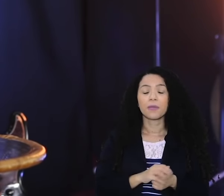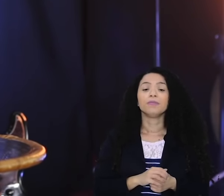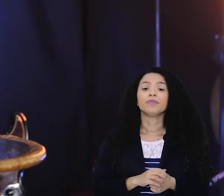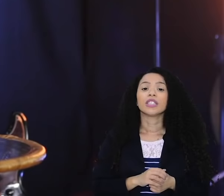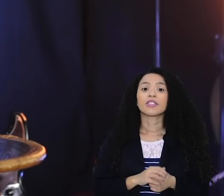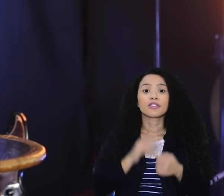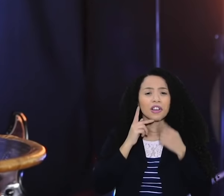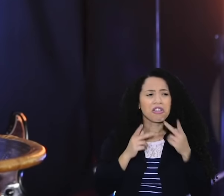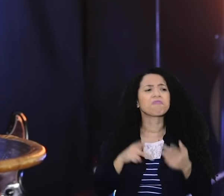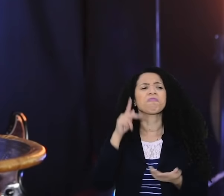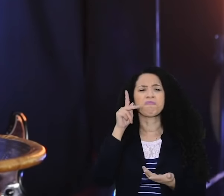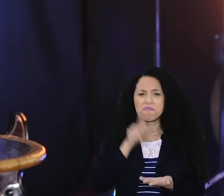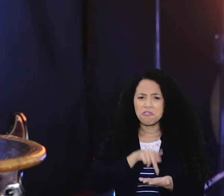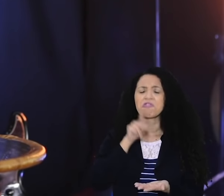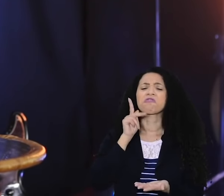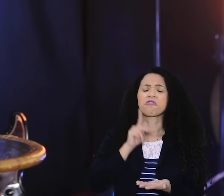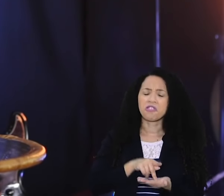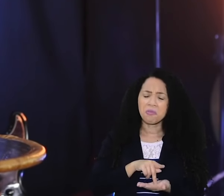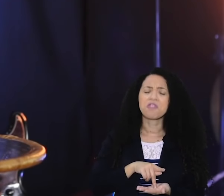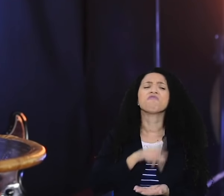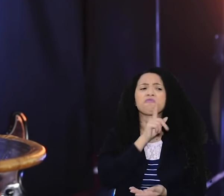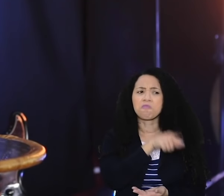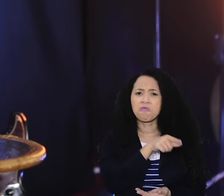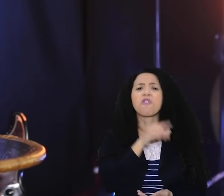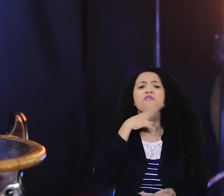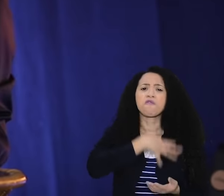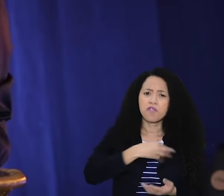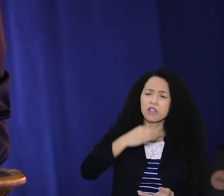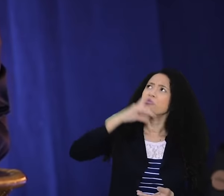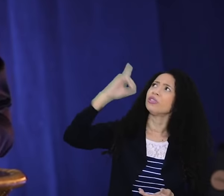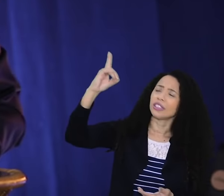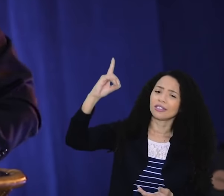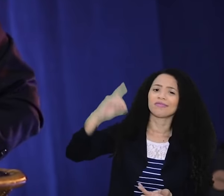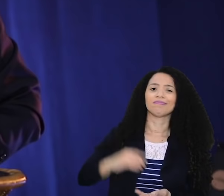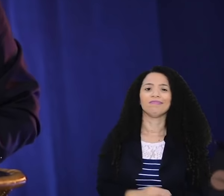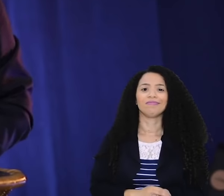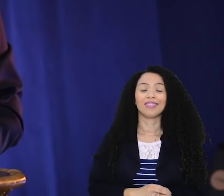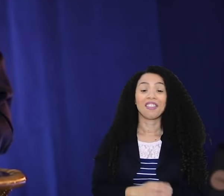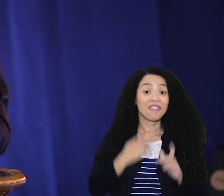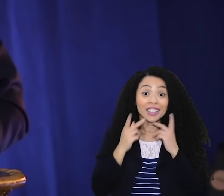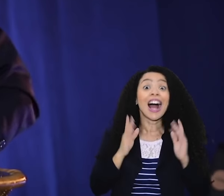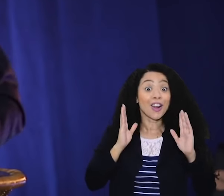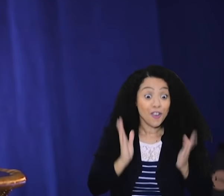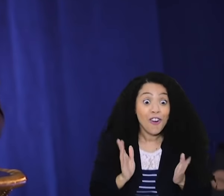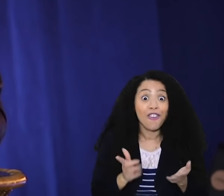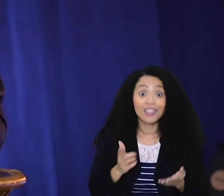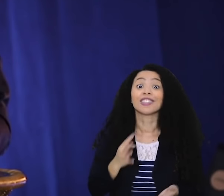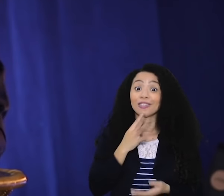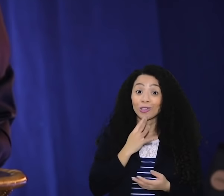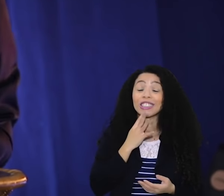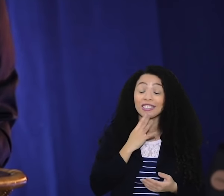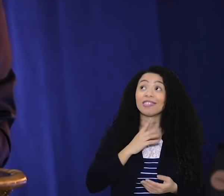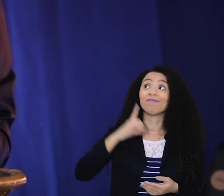dizem assim: verdadeiramente, tu és o Filho de Deus. Ou seja, agora nós conhecemos